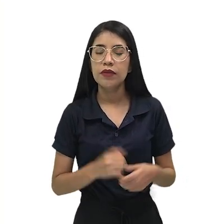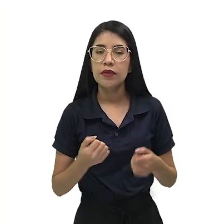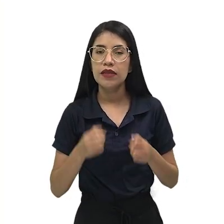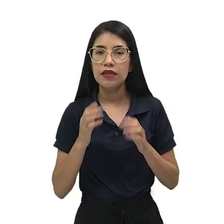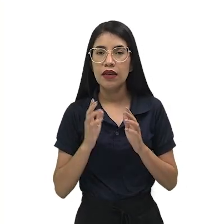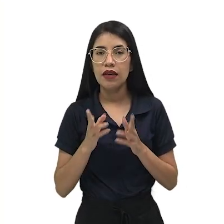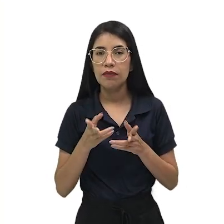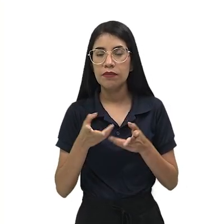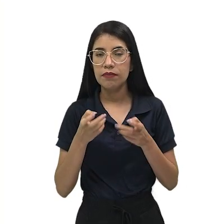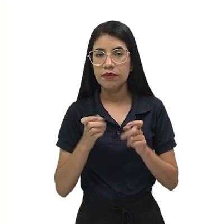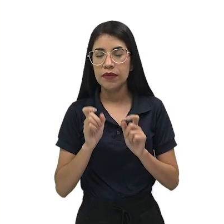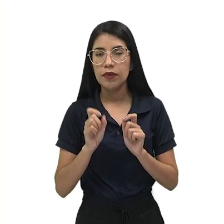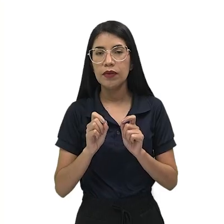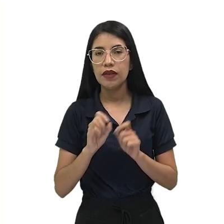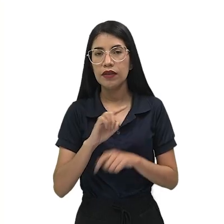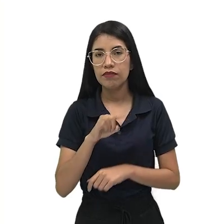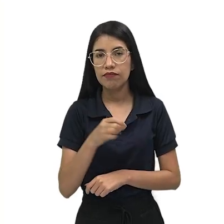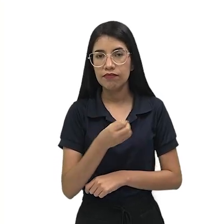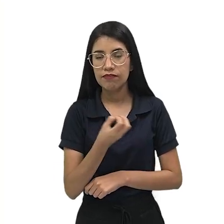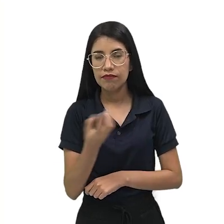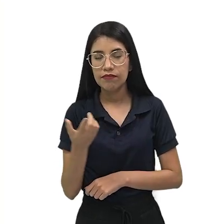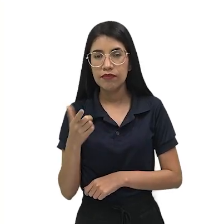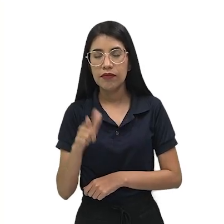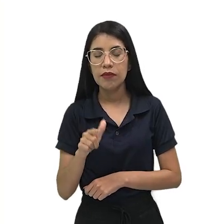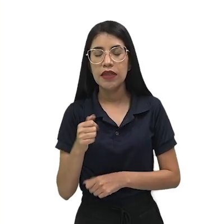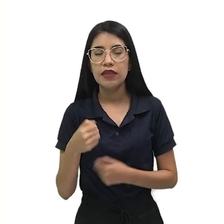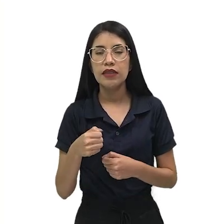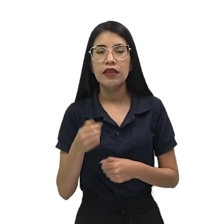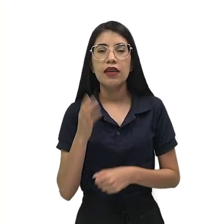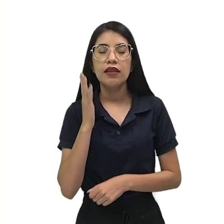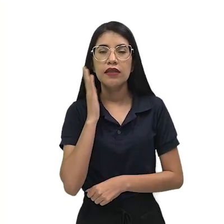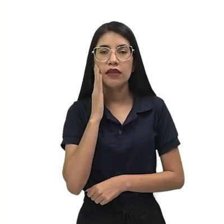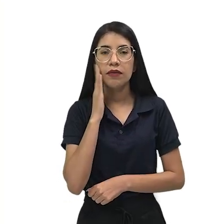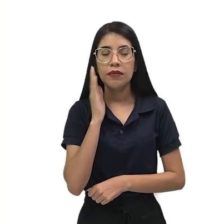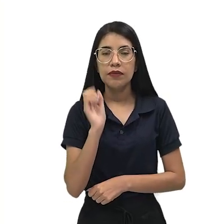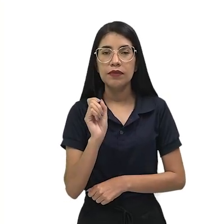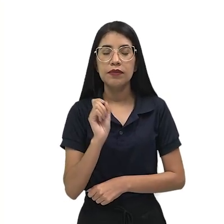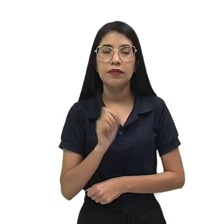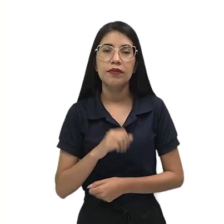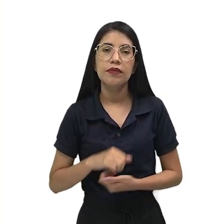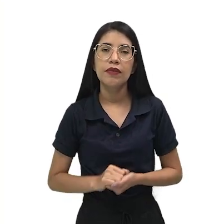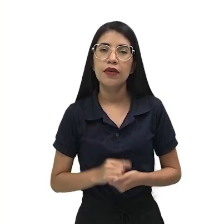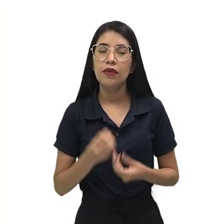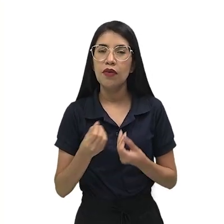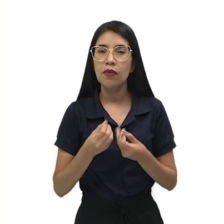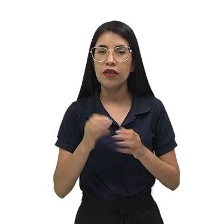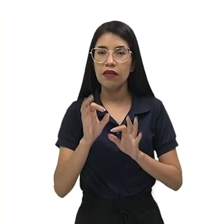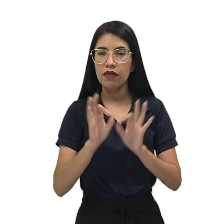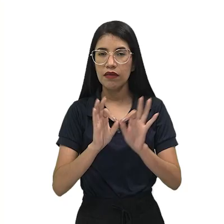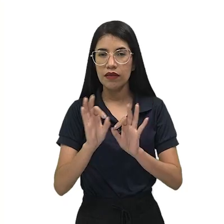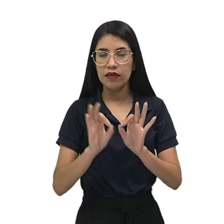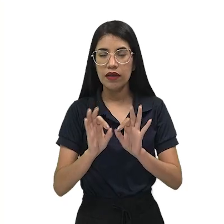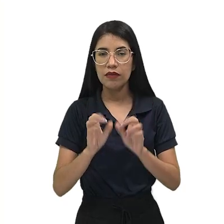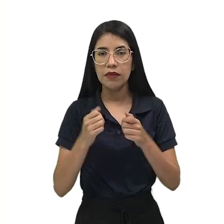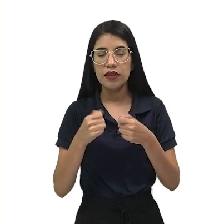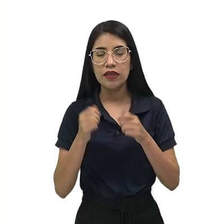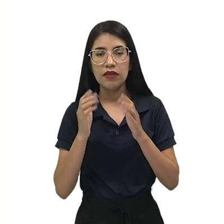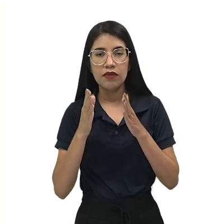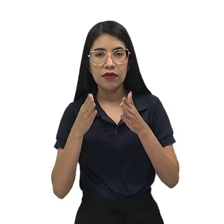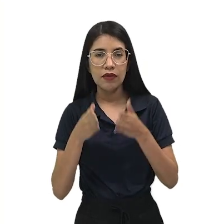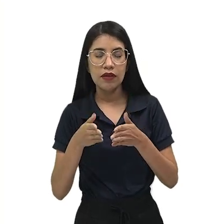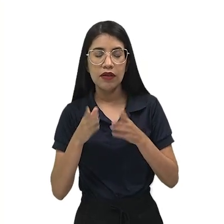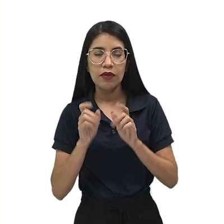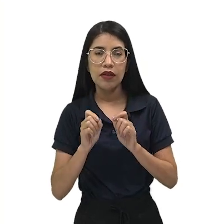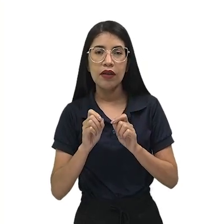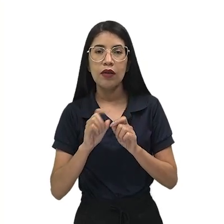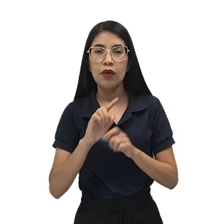certo? Você tem que saber isso. Então vamos olhar o comportamento. É sempre bom que você olhe o que